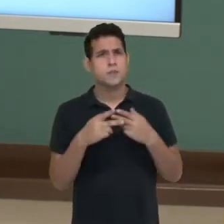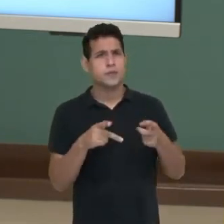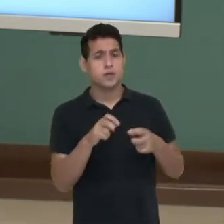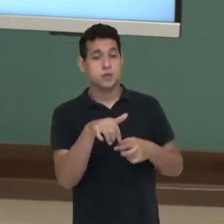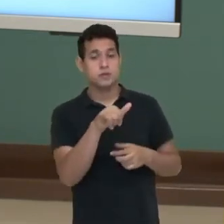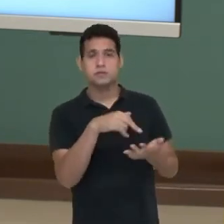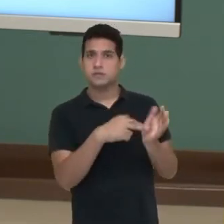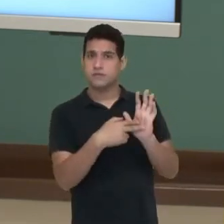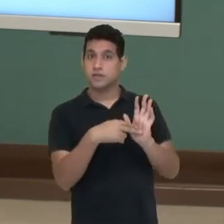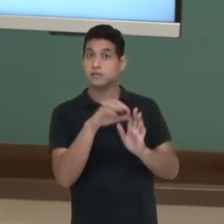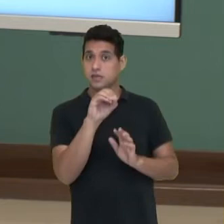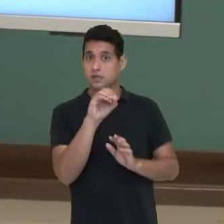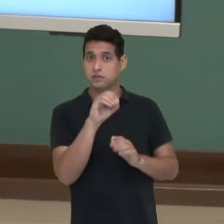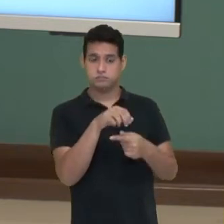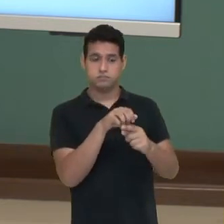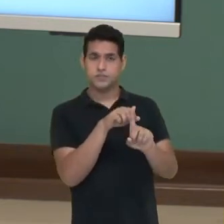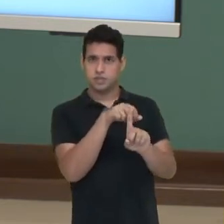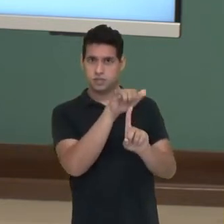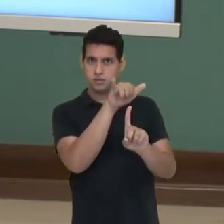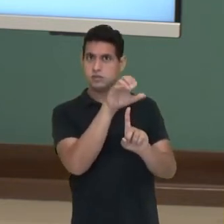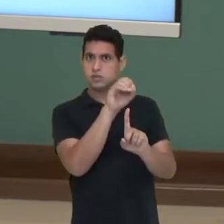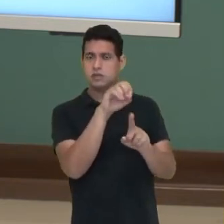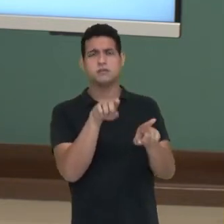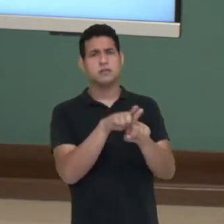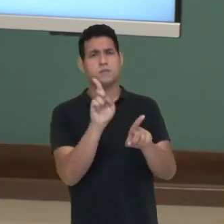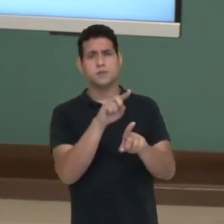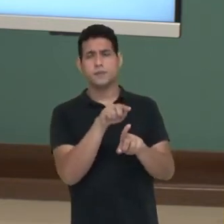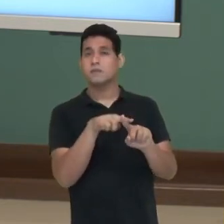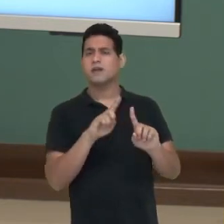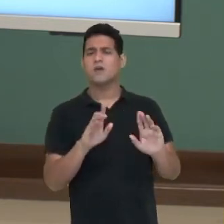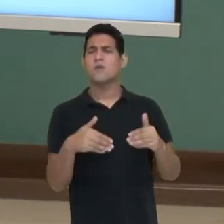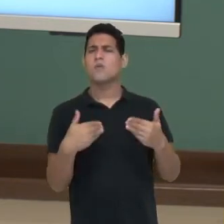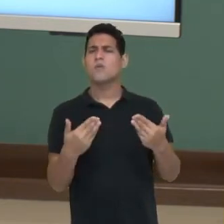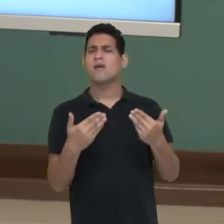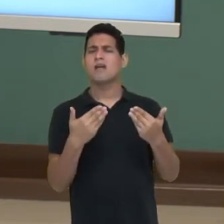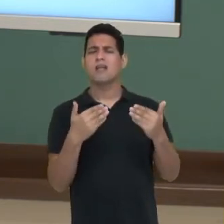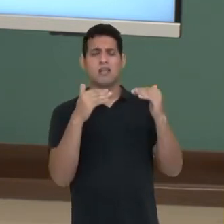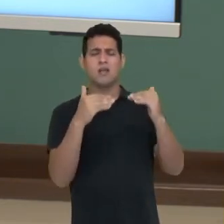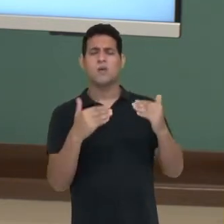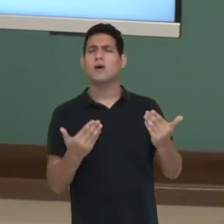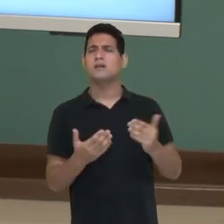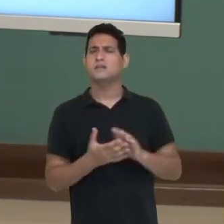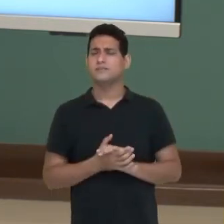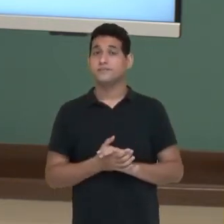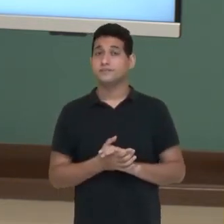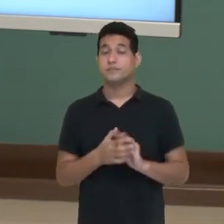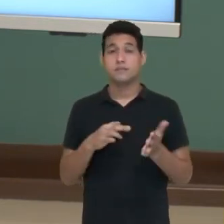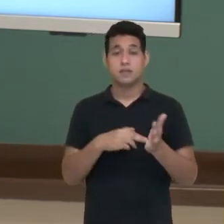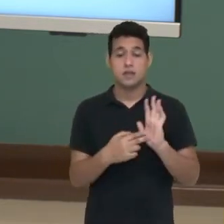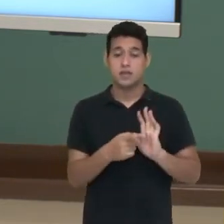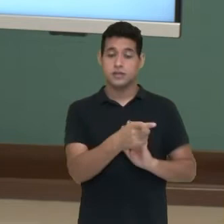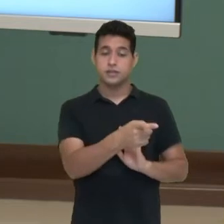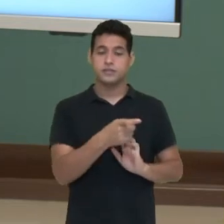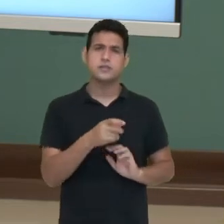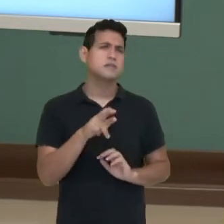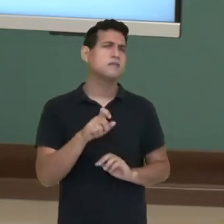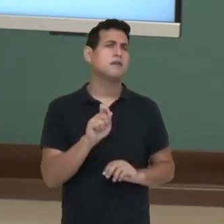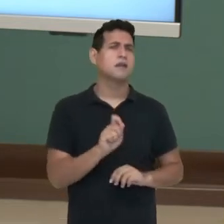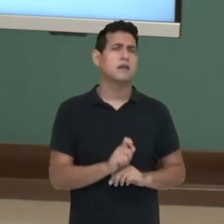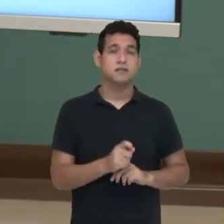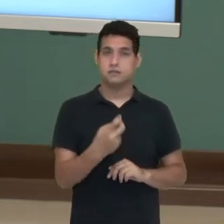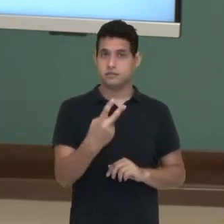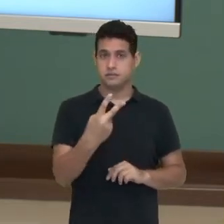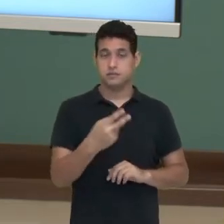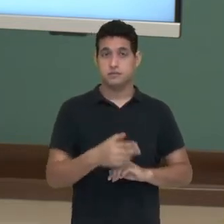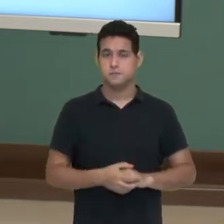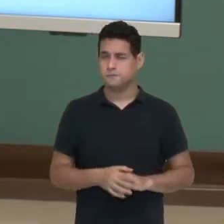é zero, a função se anula nesse ponto. Mas qual é esse ponto? Esse ponto é x igual a